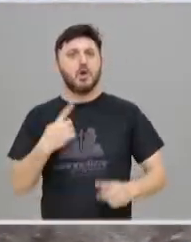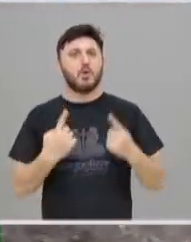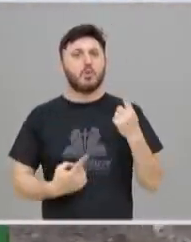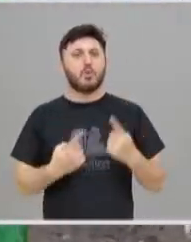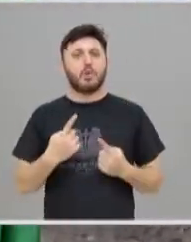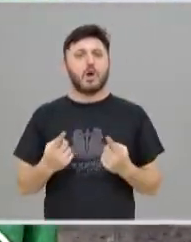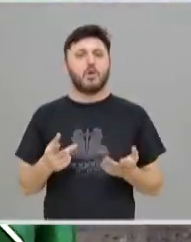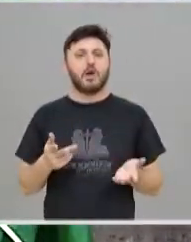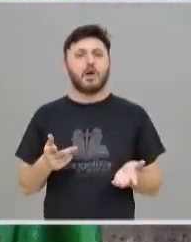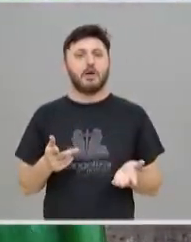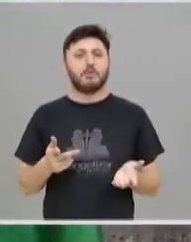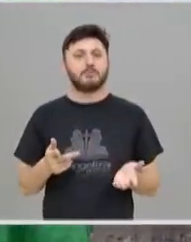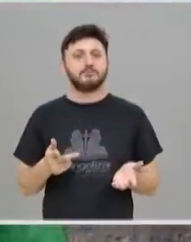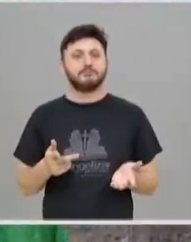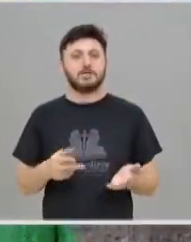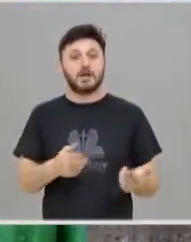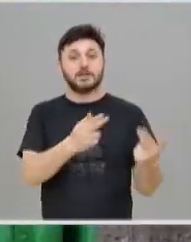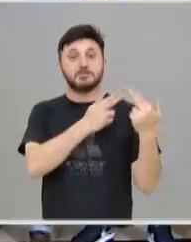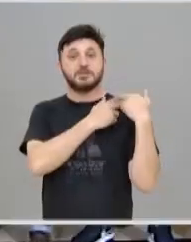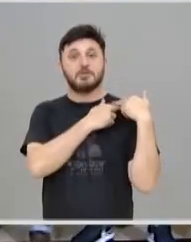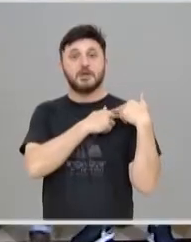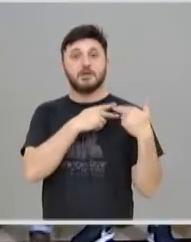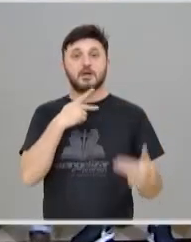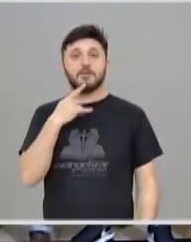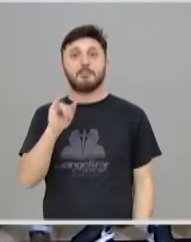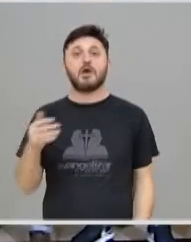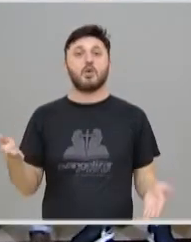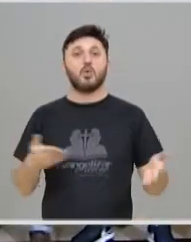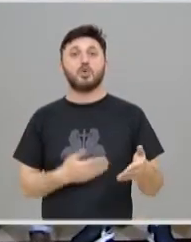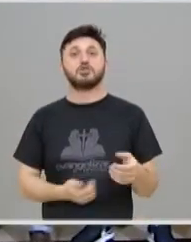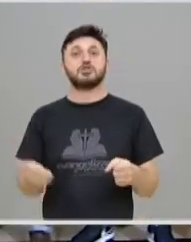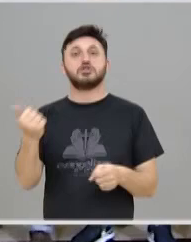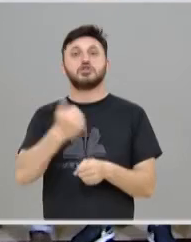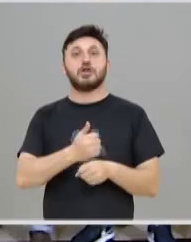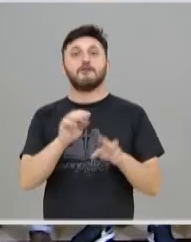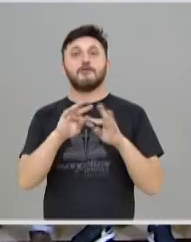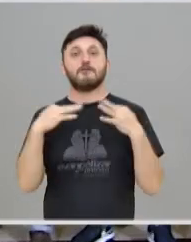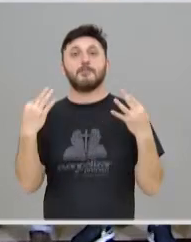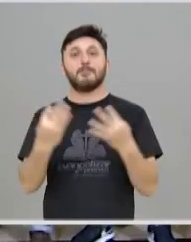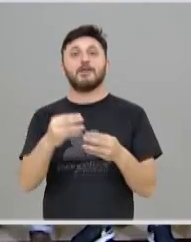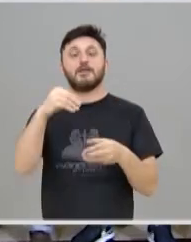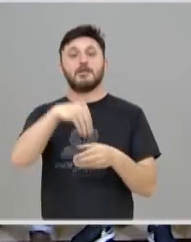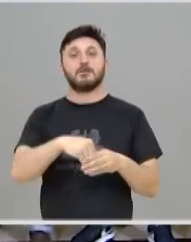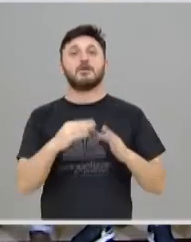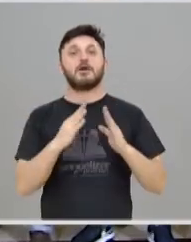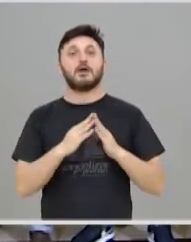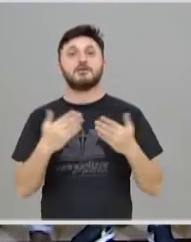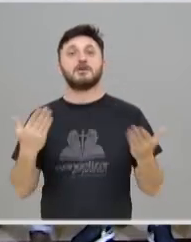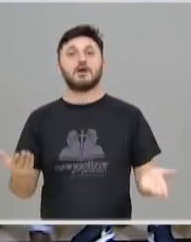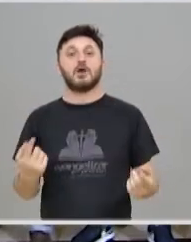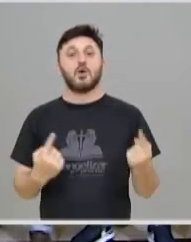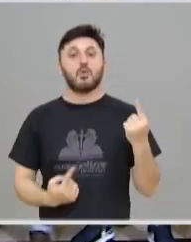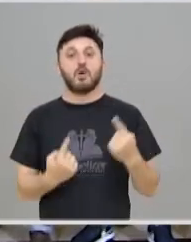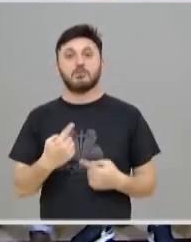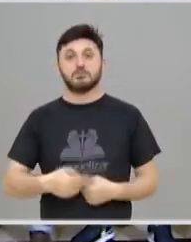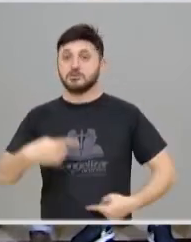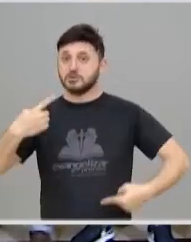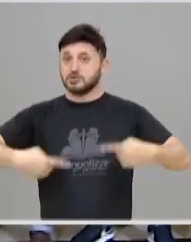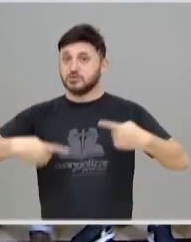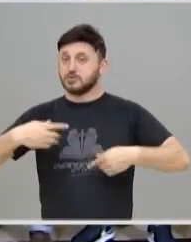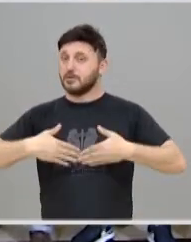hoje do pai, do chefe de família. A discussão é